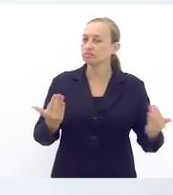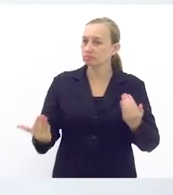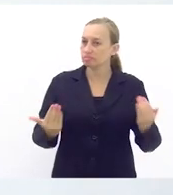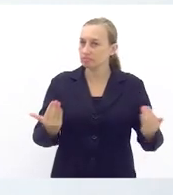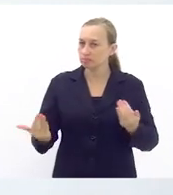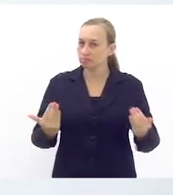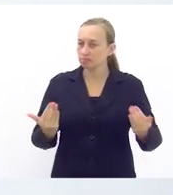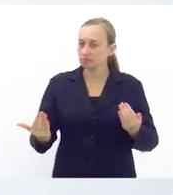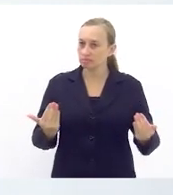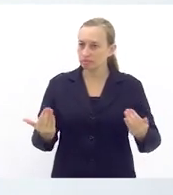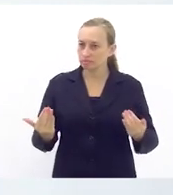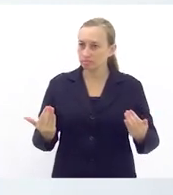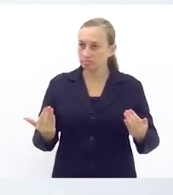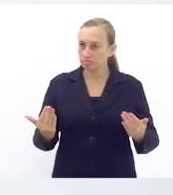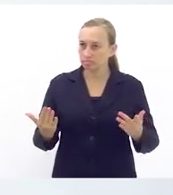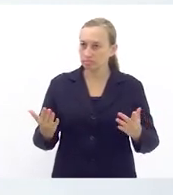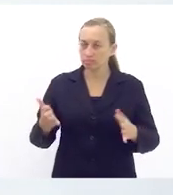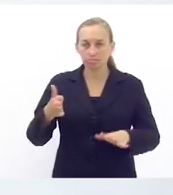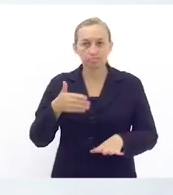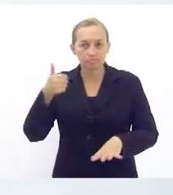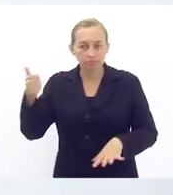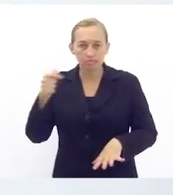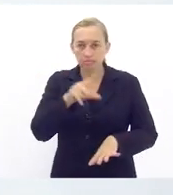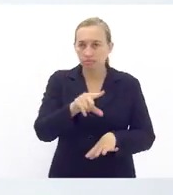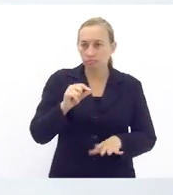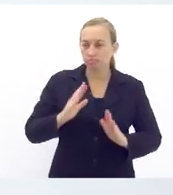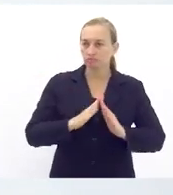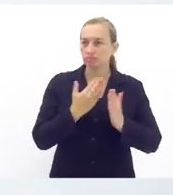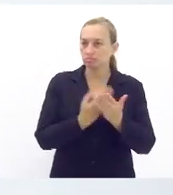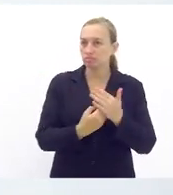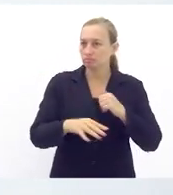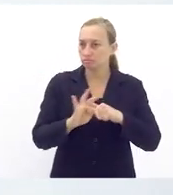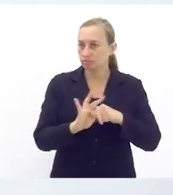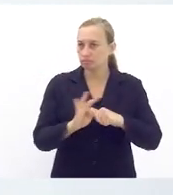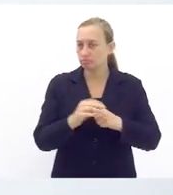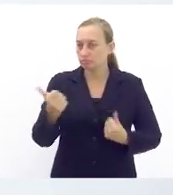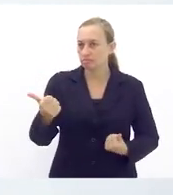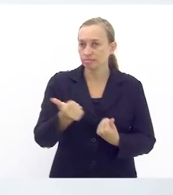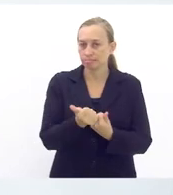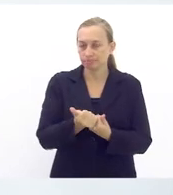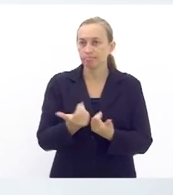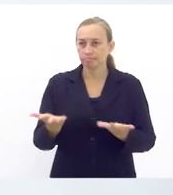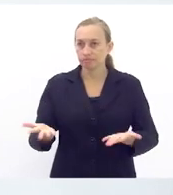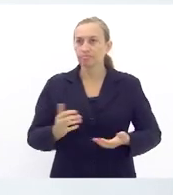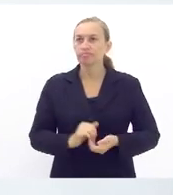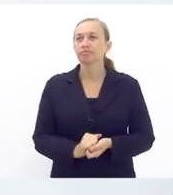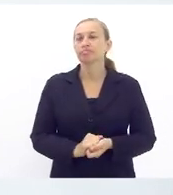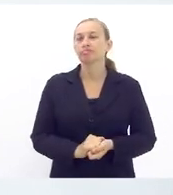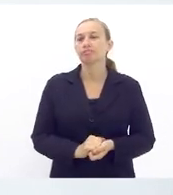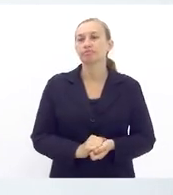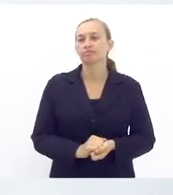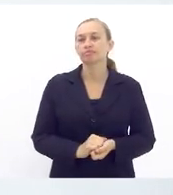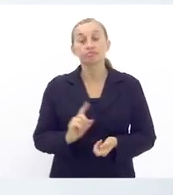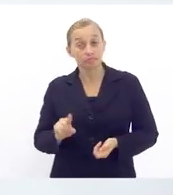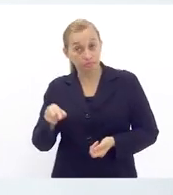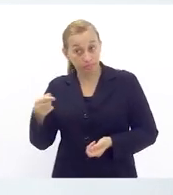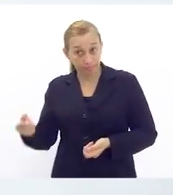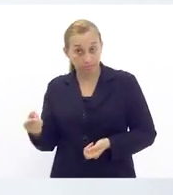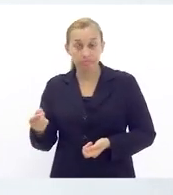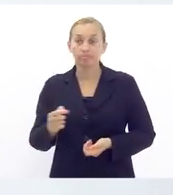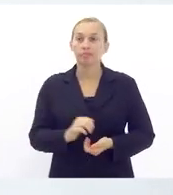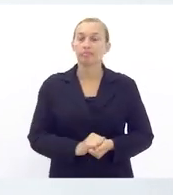da forma que melhor for decidido com a Faetec com a coletividade E aí depois disso a